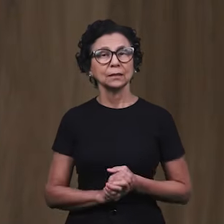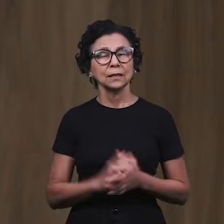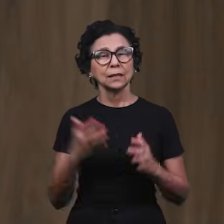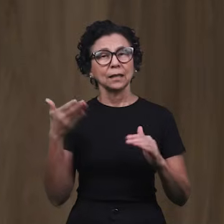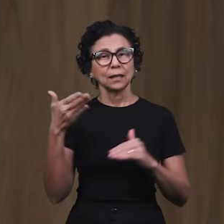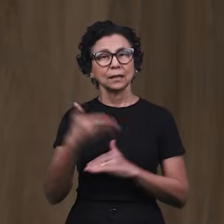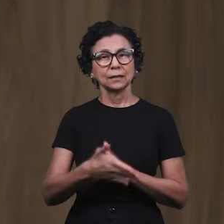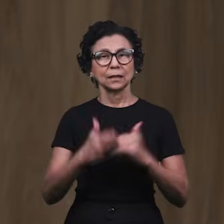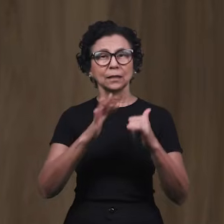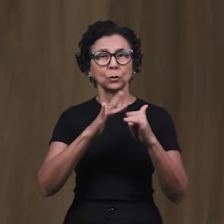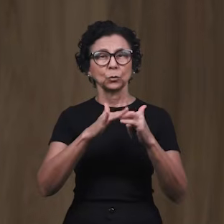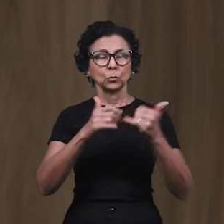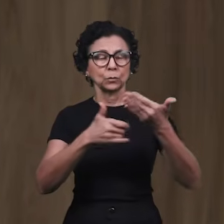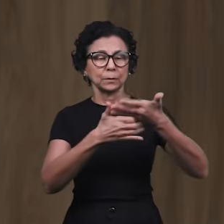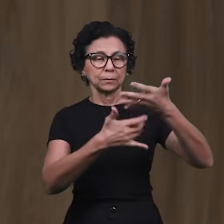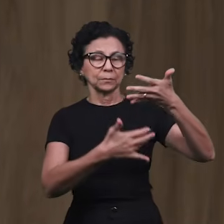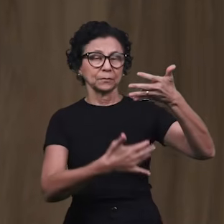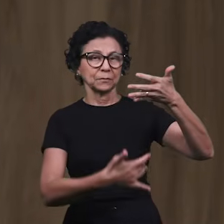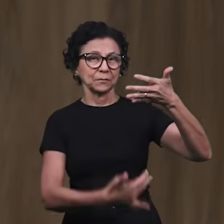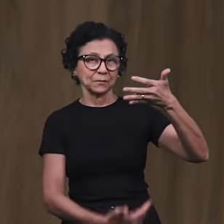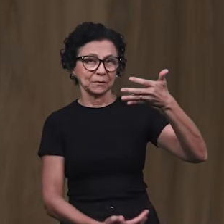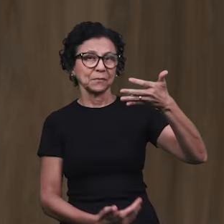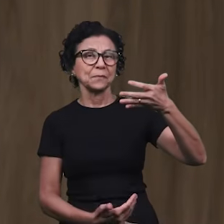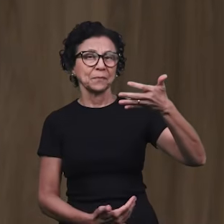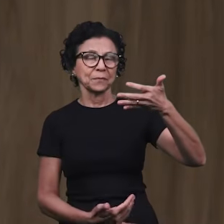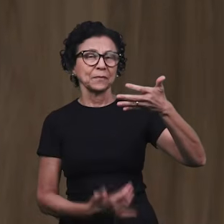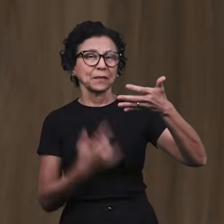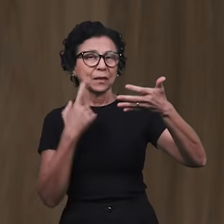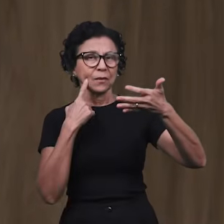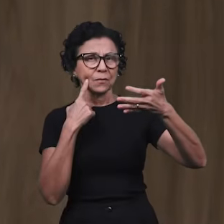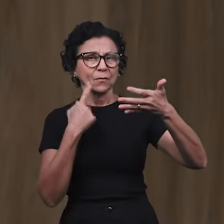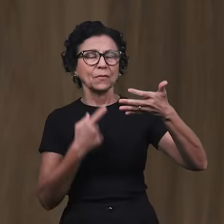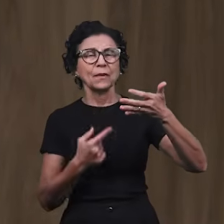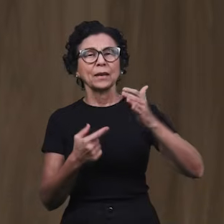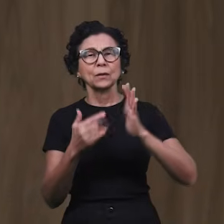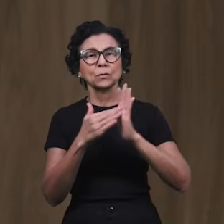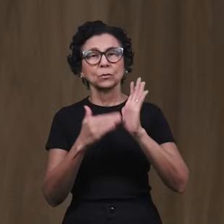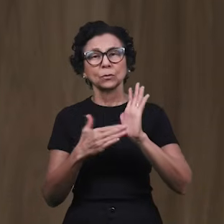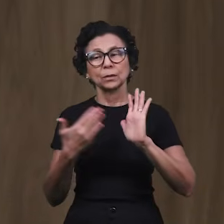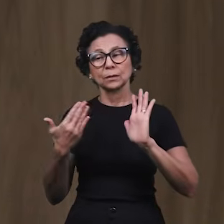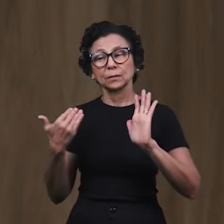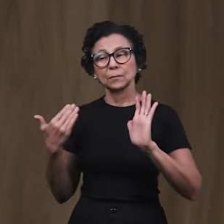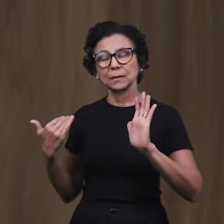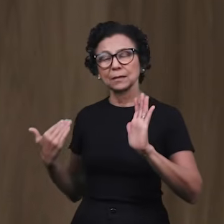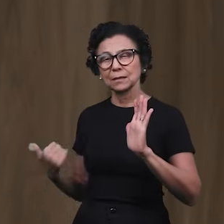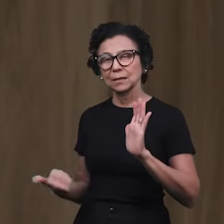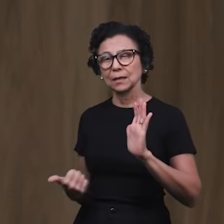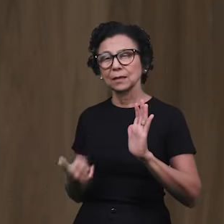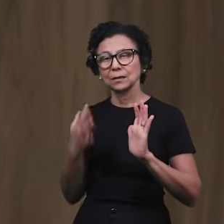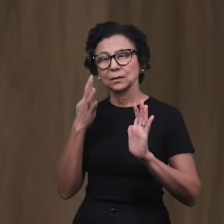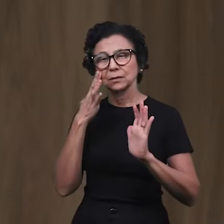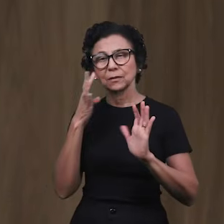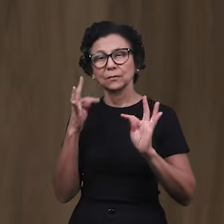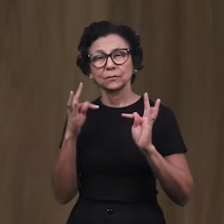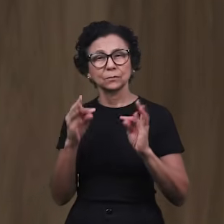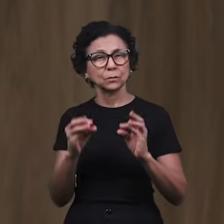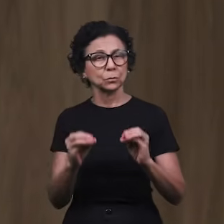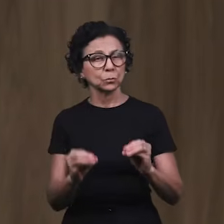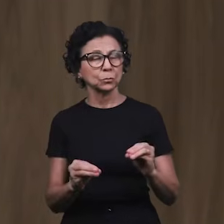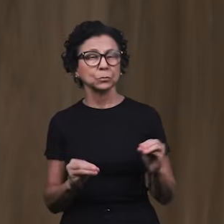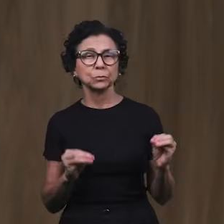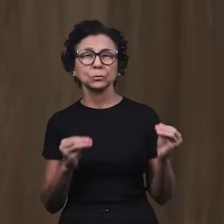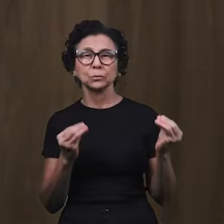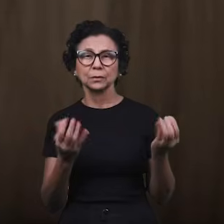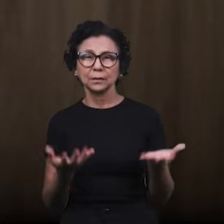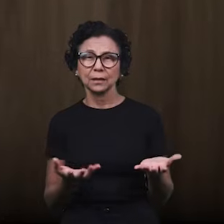visitar a playlist do Grupo Organização e Método no YouTube para ver os programas anteriores na íntegra. Você vai ver onde